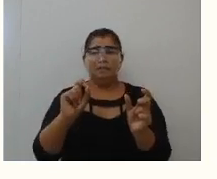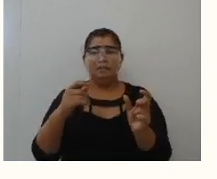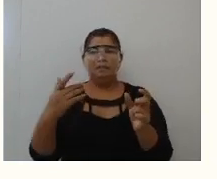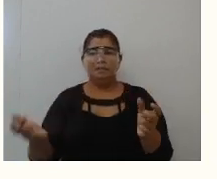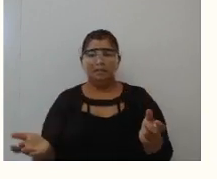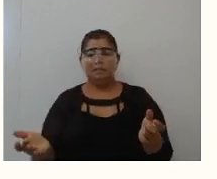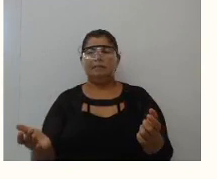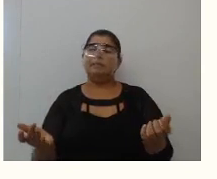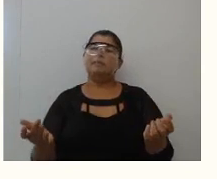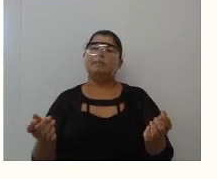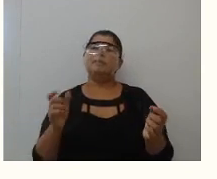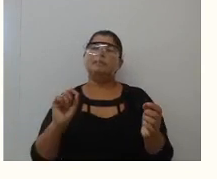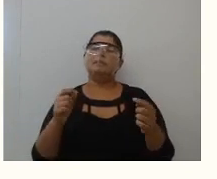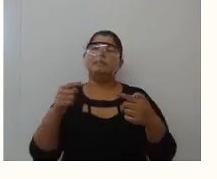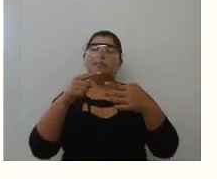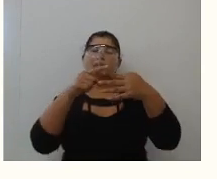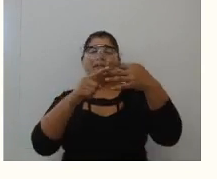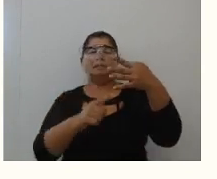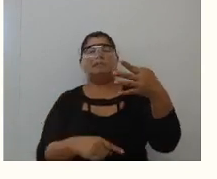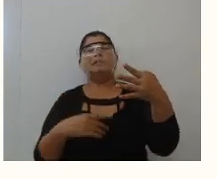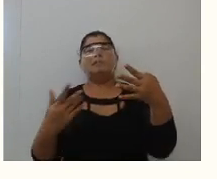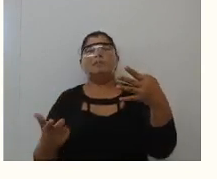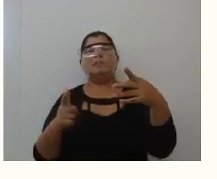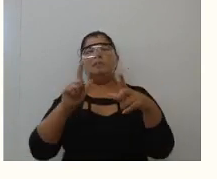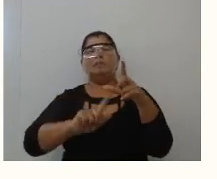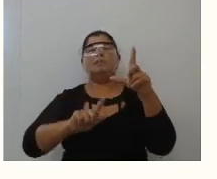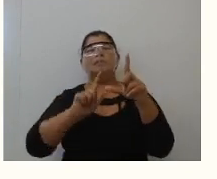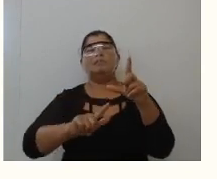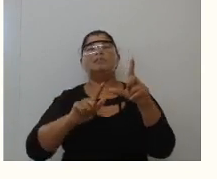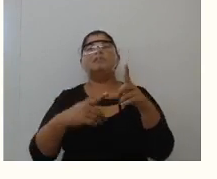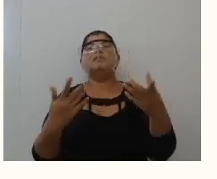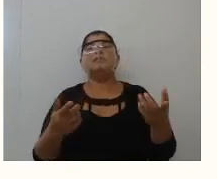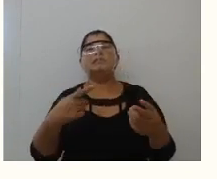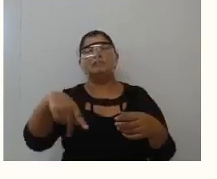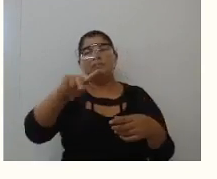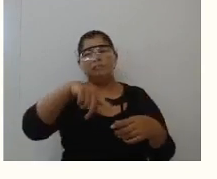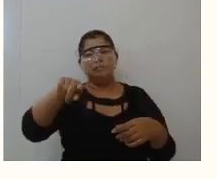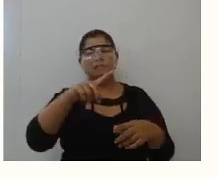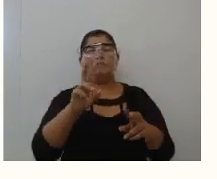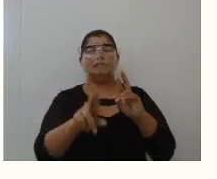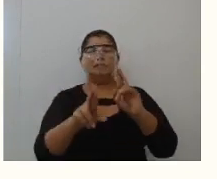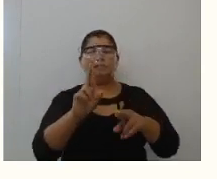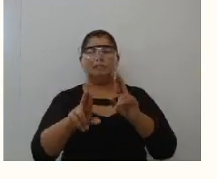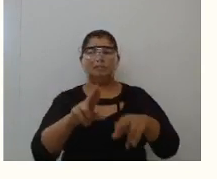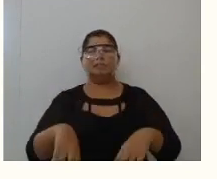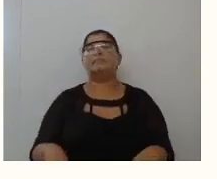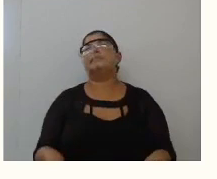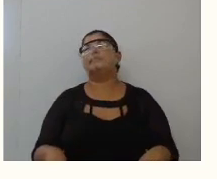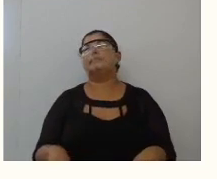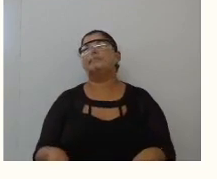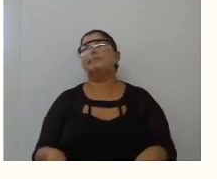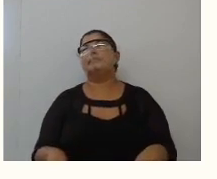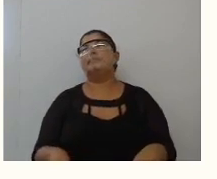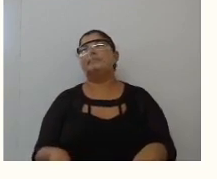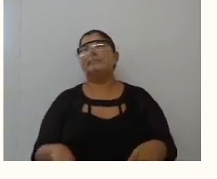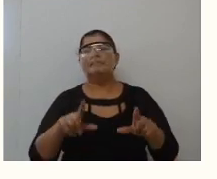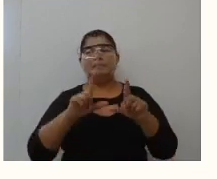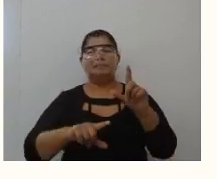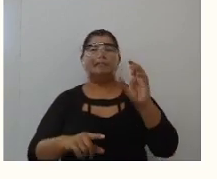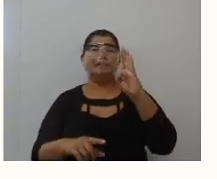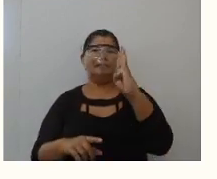letra. Eu quero ouvir vocês responderem daí de casa, vai. Letra B, pessoal, é